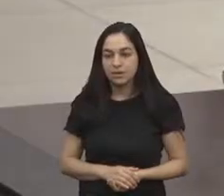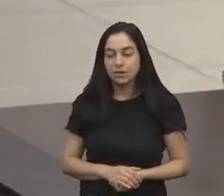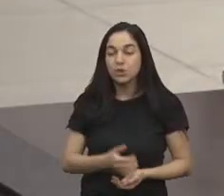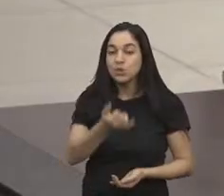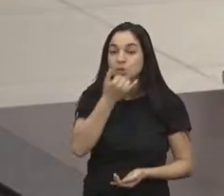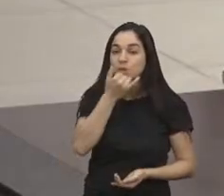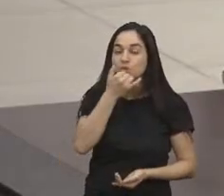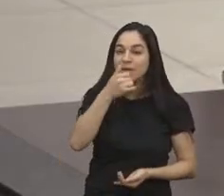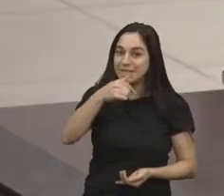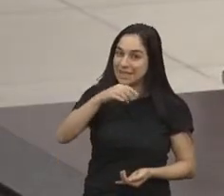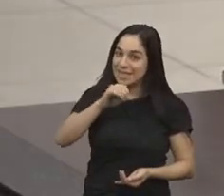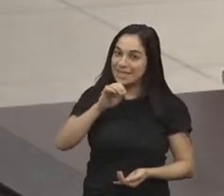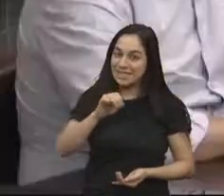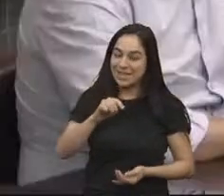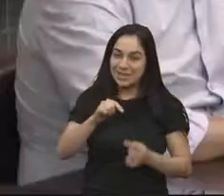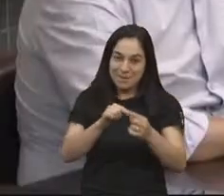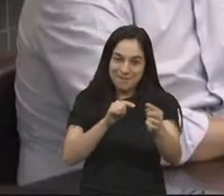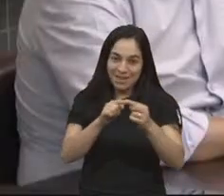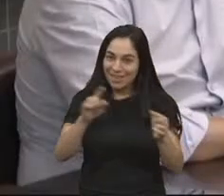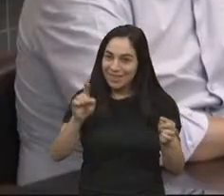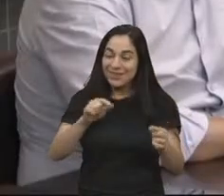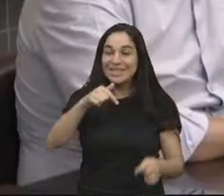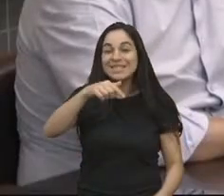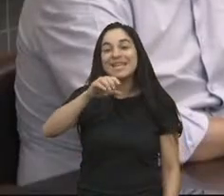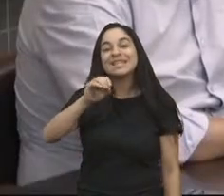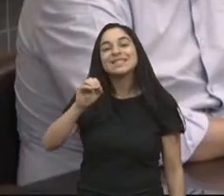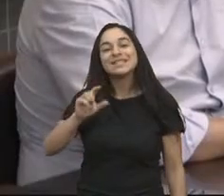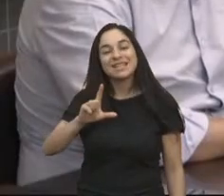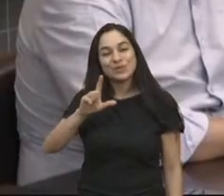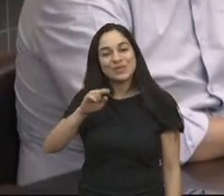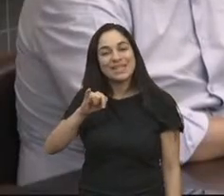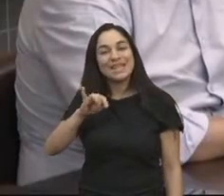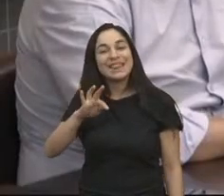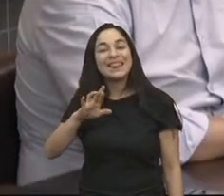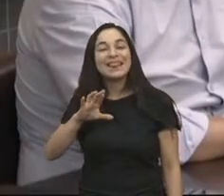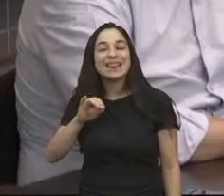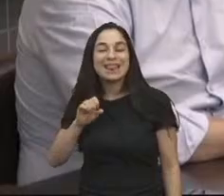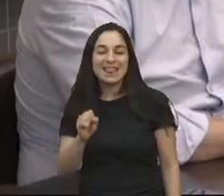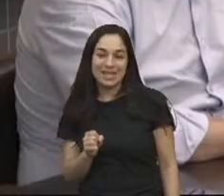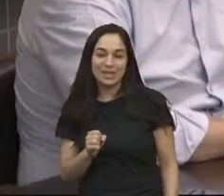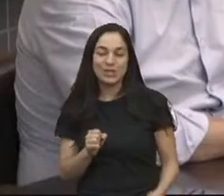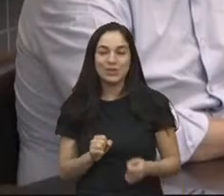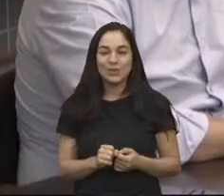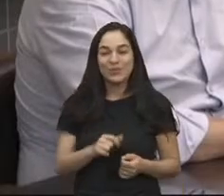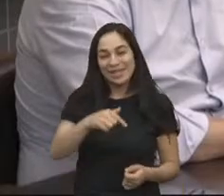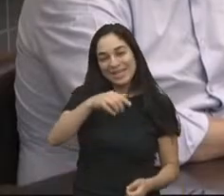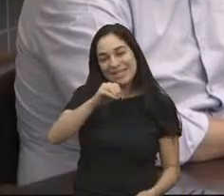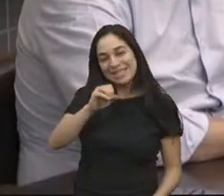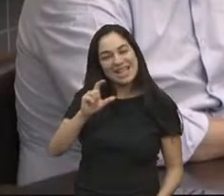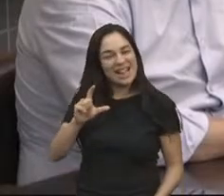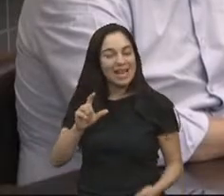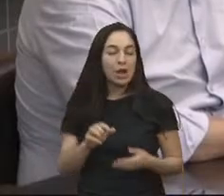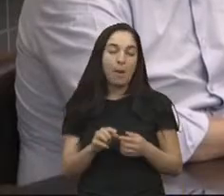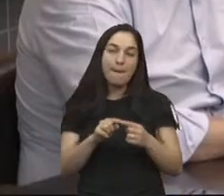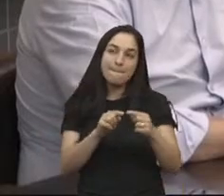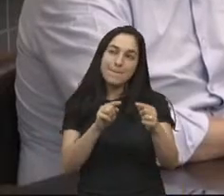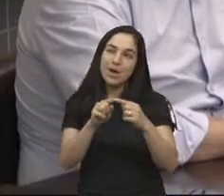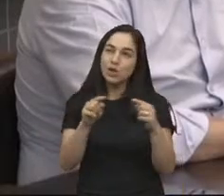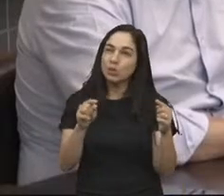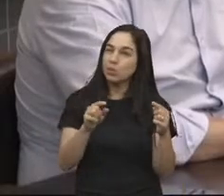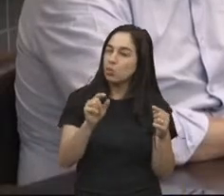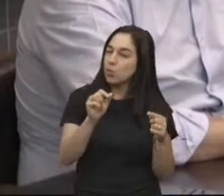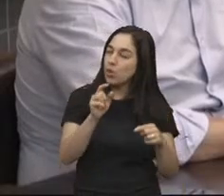700 metros cúbicos 700 não. litros, desculpa, 700 litros. Okay. A caçamba tem 700 litros e 1 metro cúbico dá um pouquinho mais do que